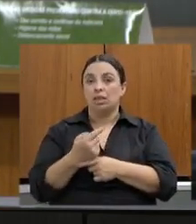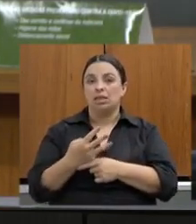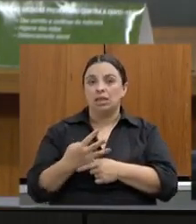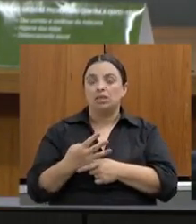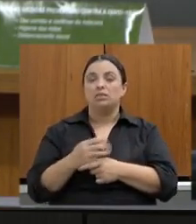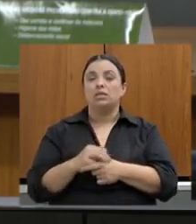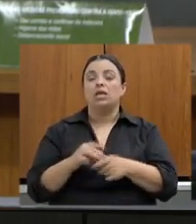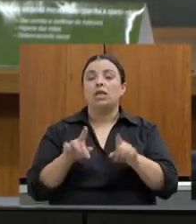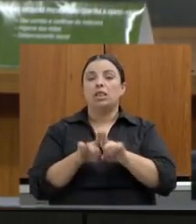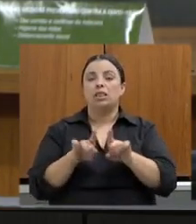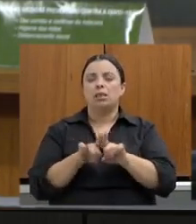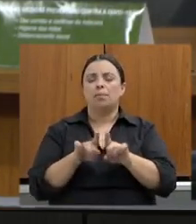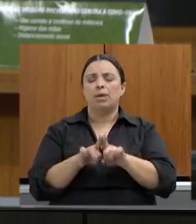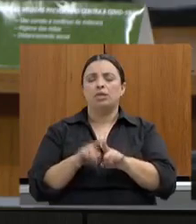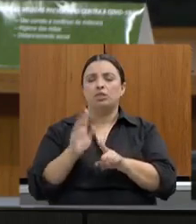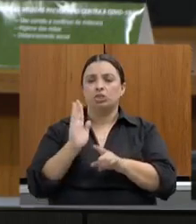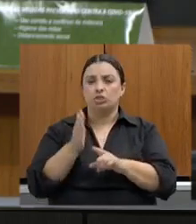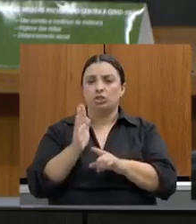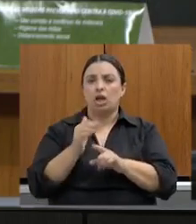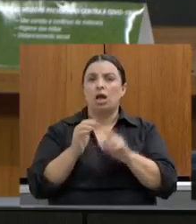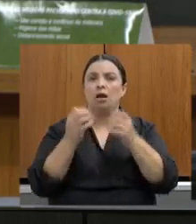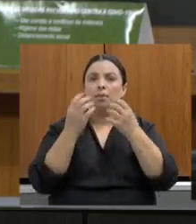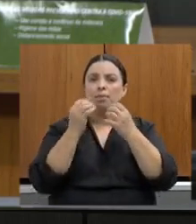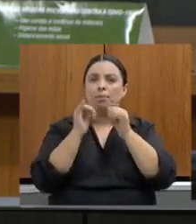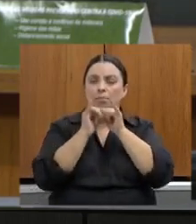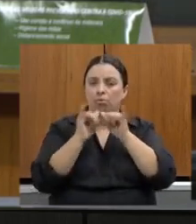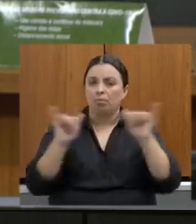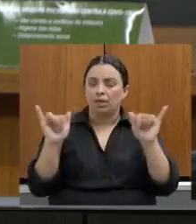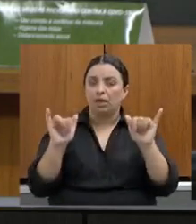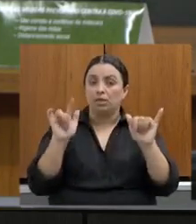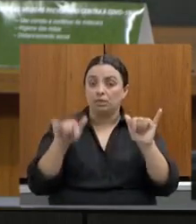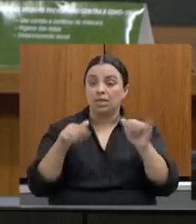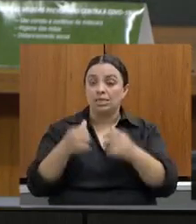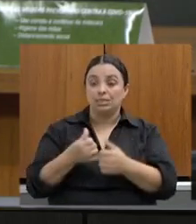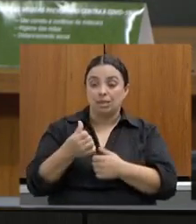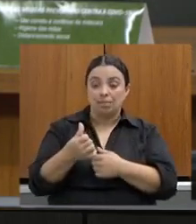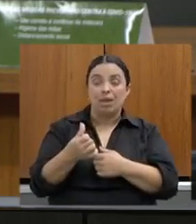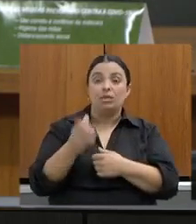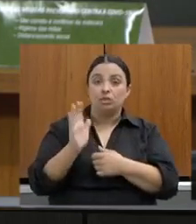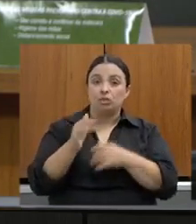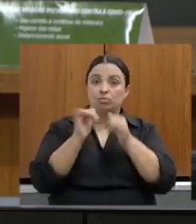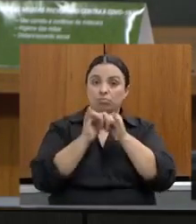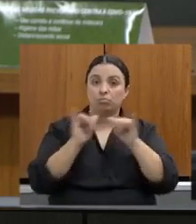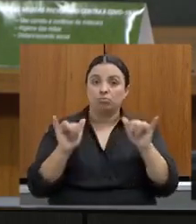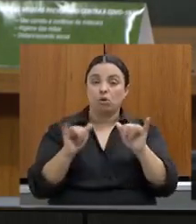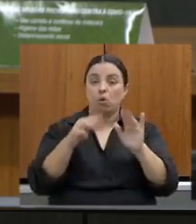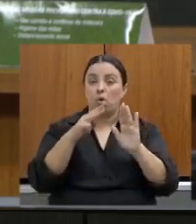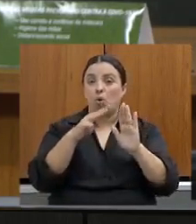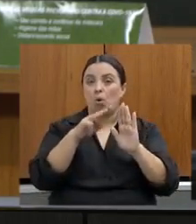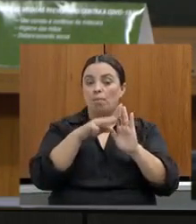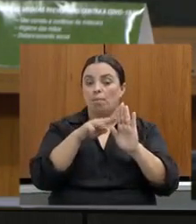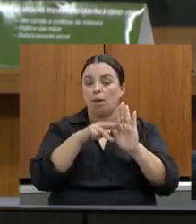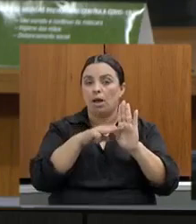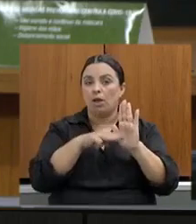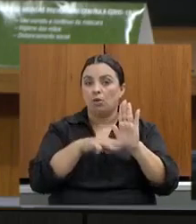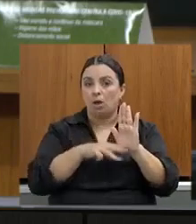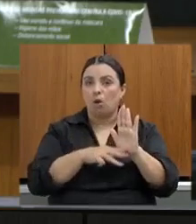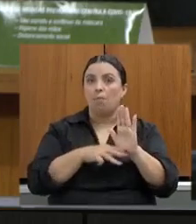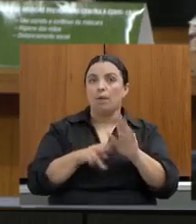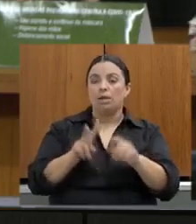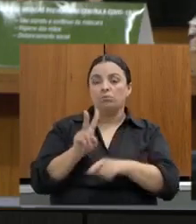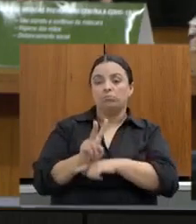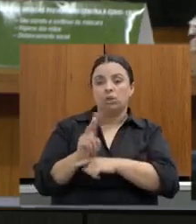editamos também já publicamos neste semestre o manual para escuta protegida de crianças e